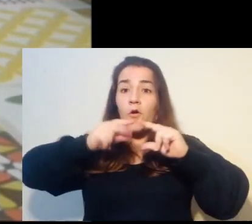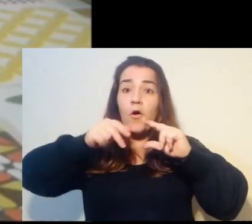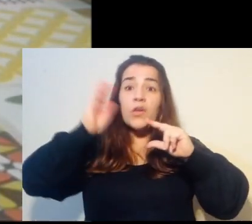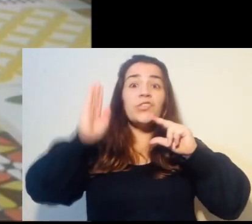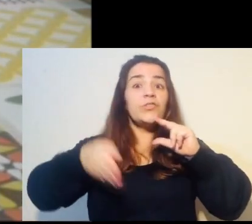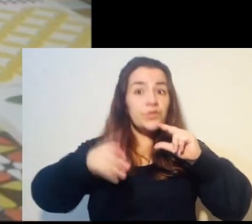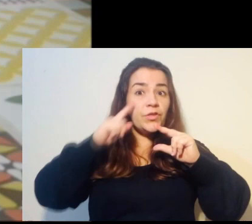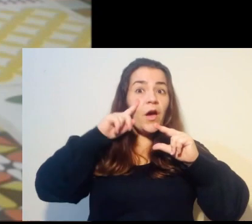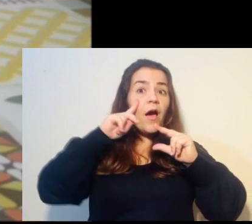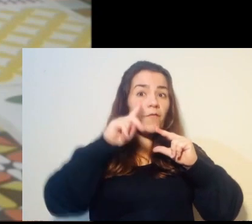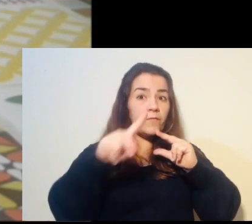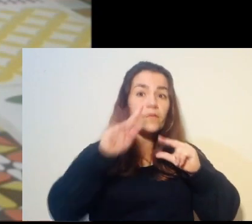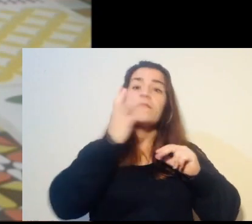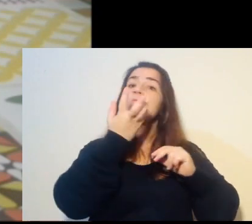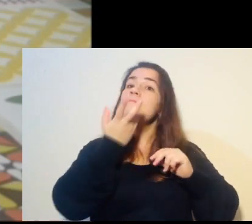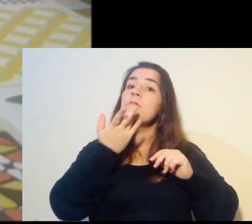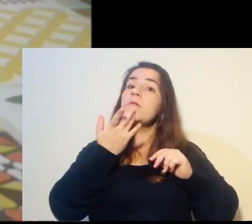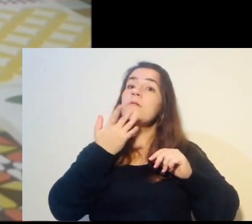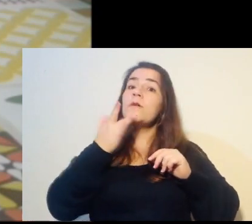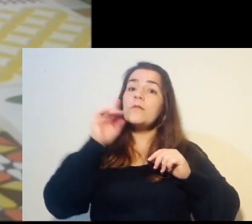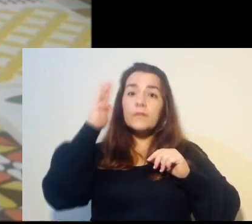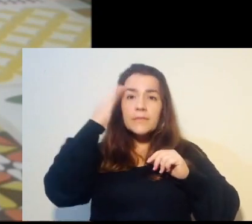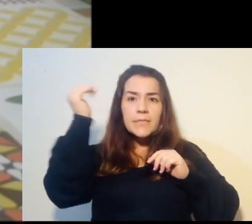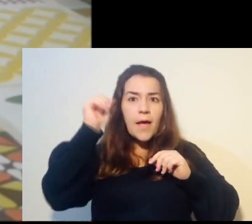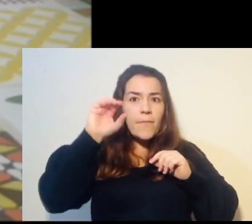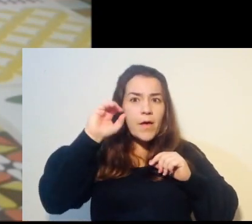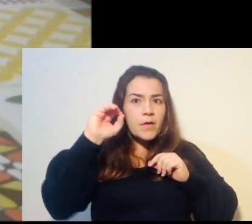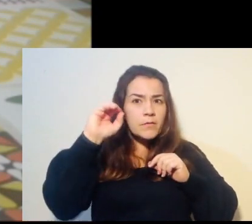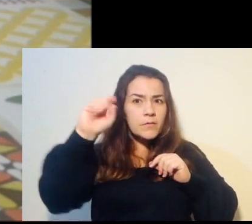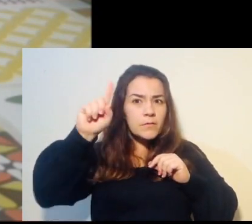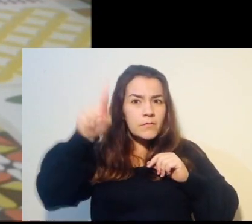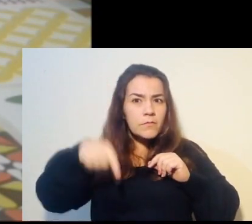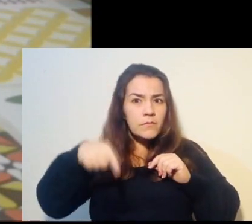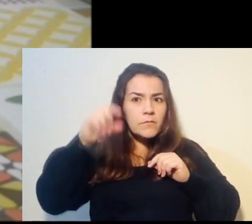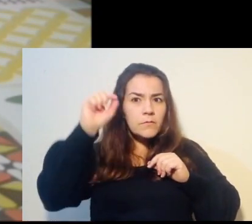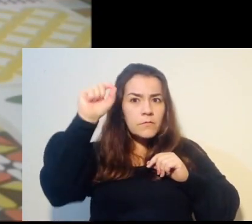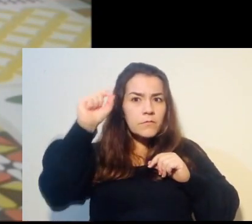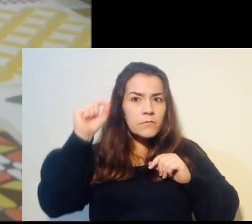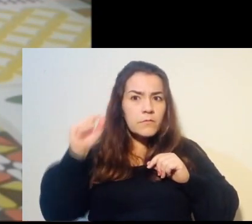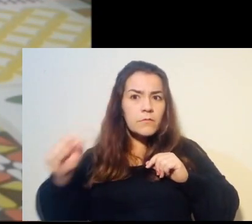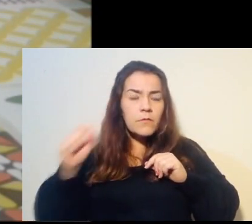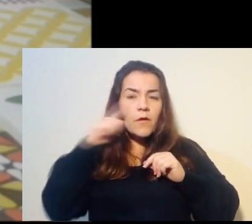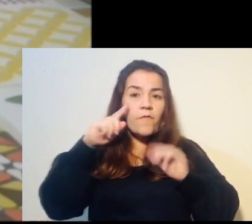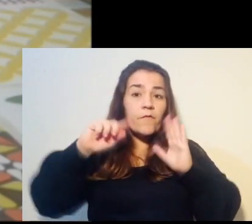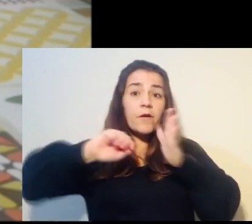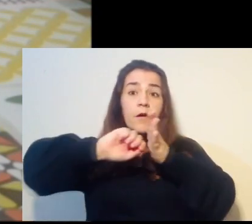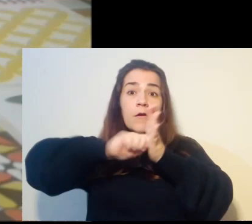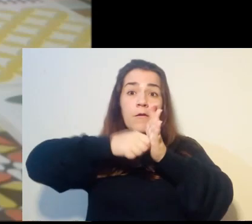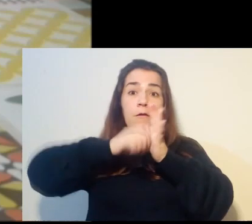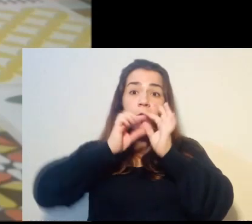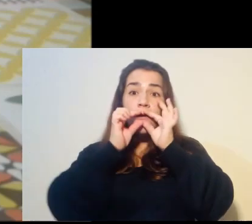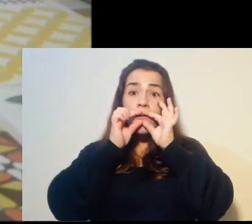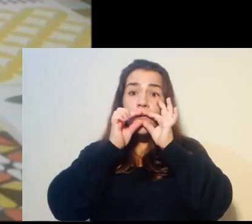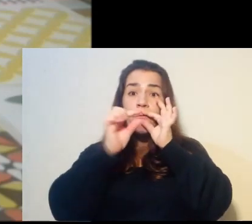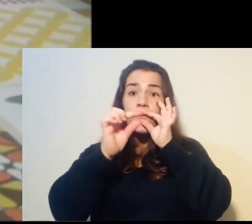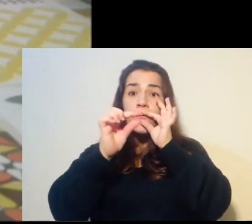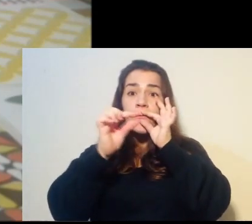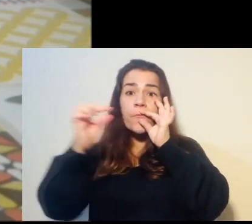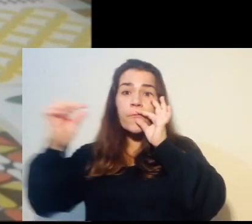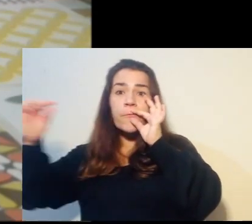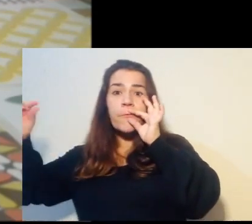que a gente já descobriu, que era puramente para a gente saber o 0%, que é esse furo da